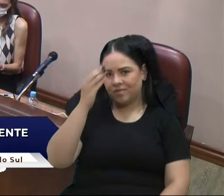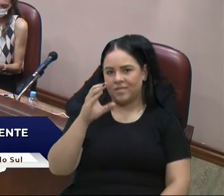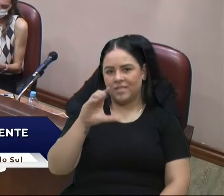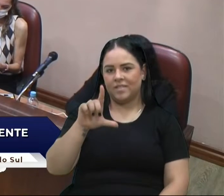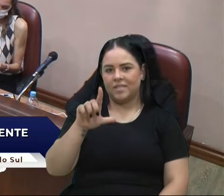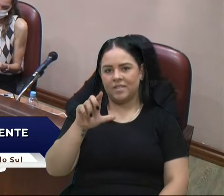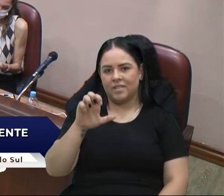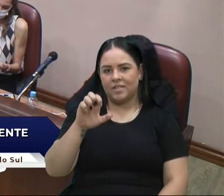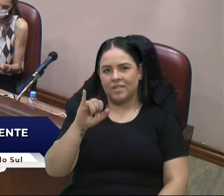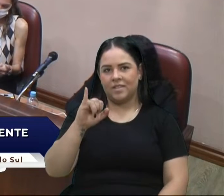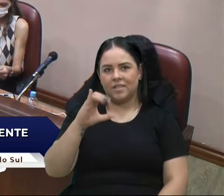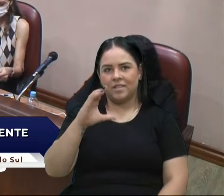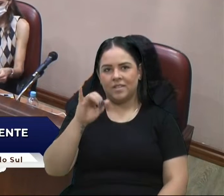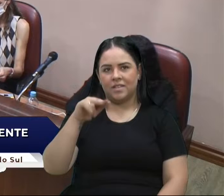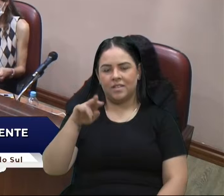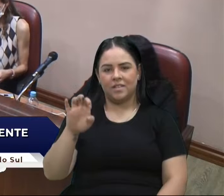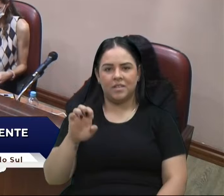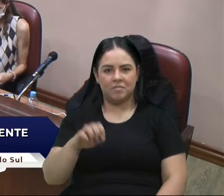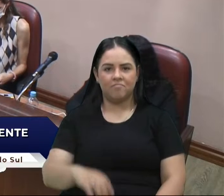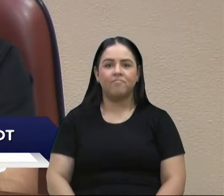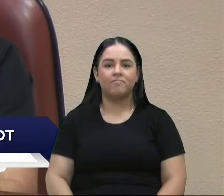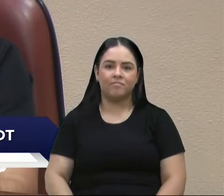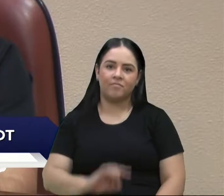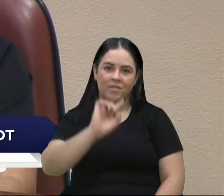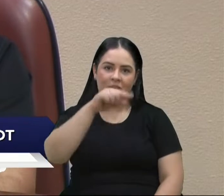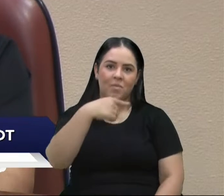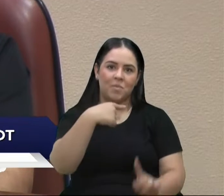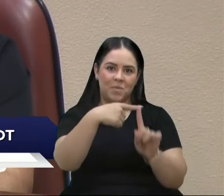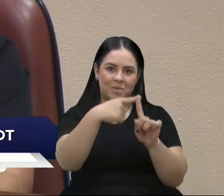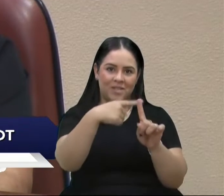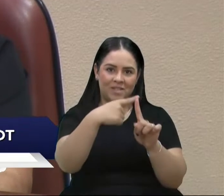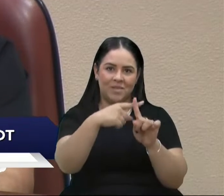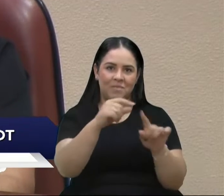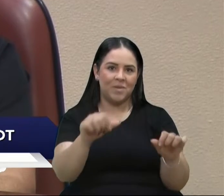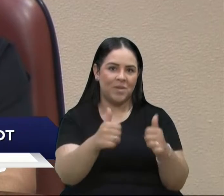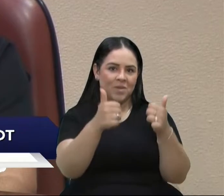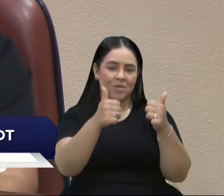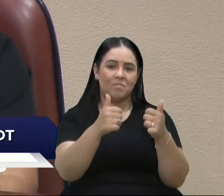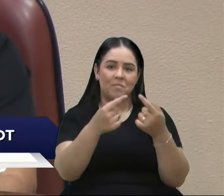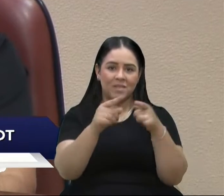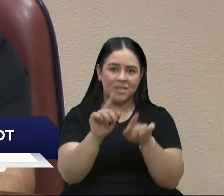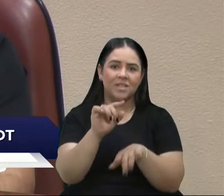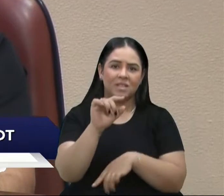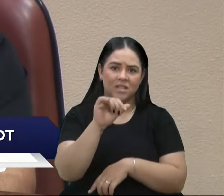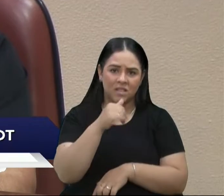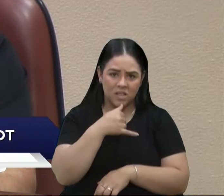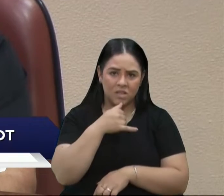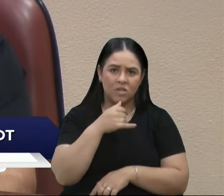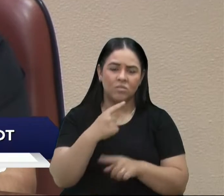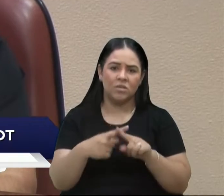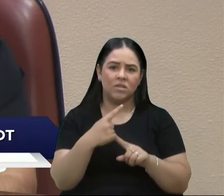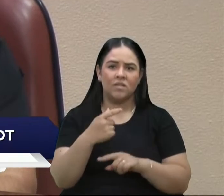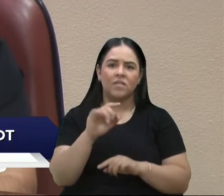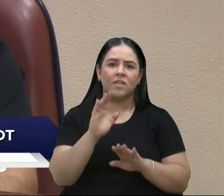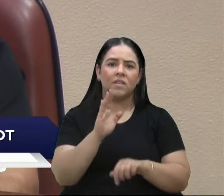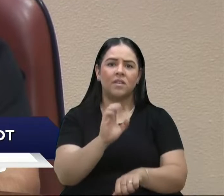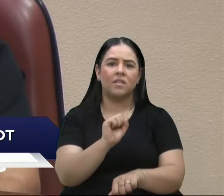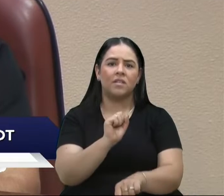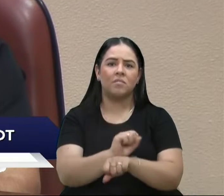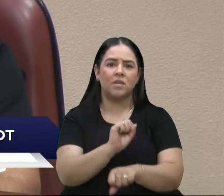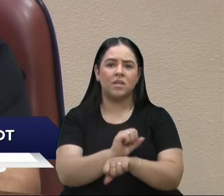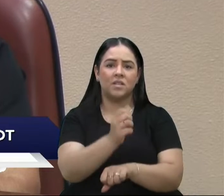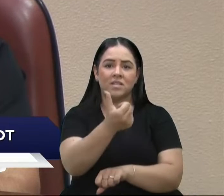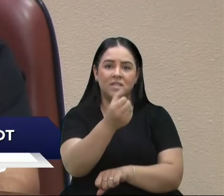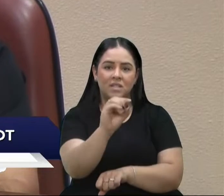Cleciane. É um cenário positivo já, né, Cleciane, mas ao mesmo tempo triste. Uma pessoa que precisa ficar 60 dias tirando um